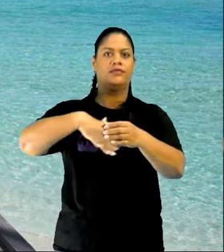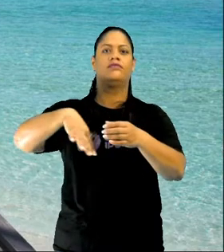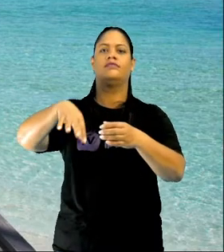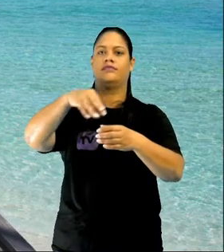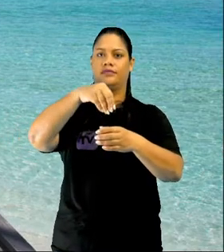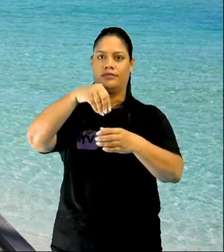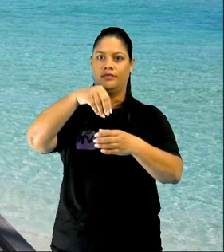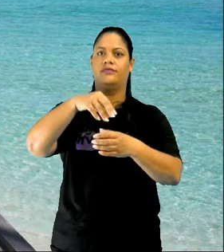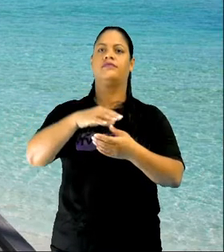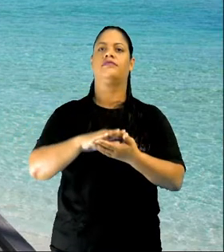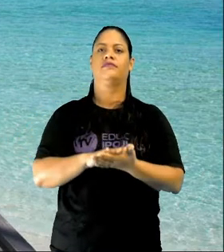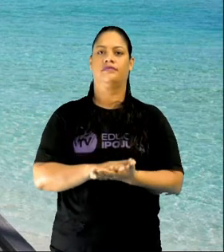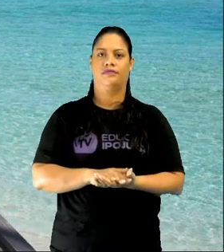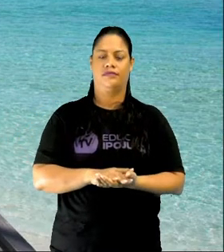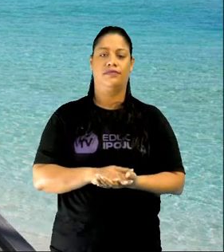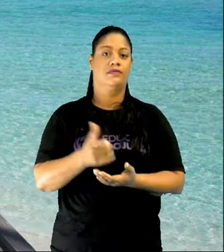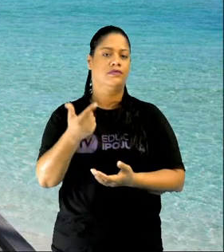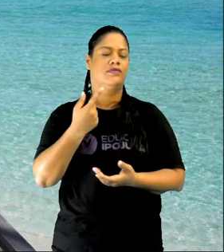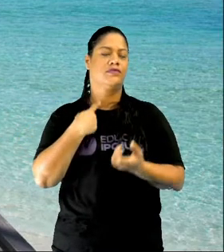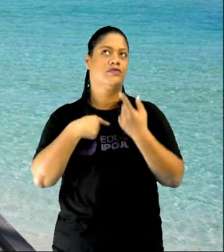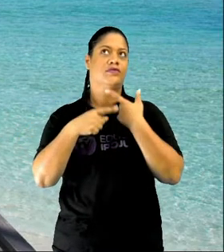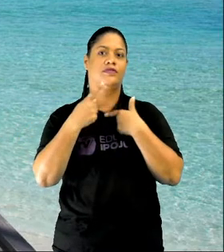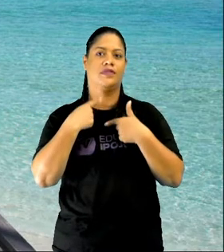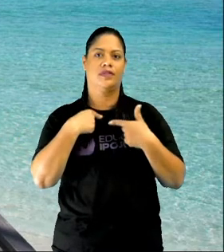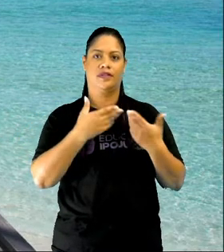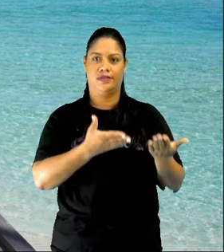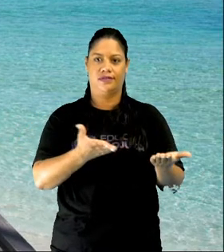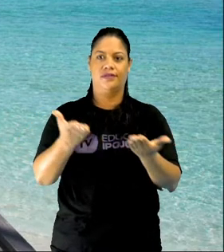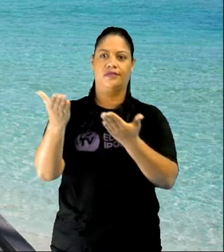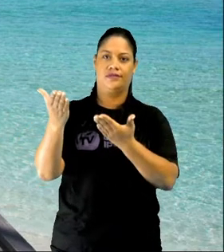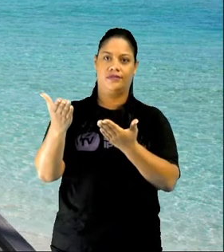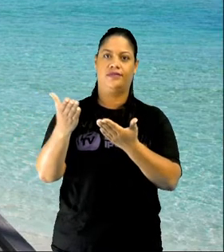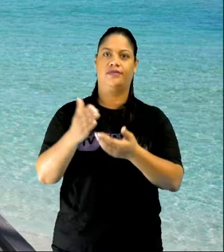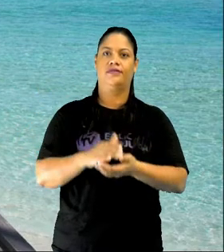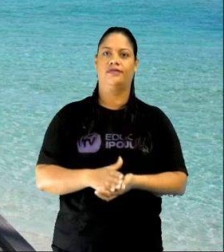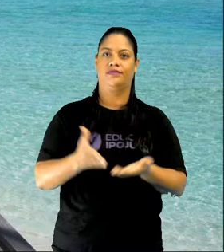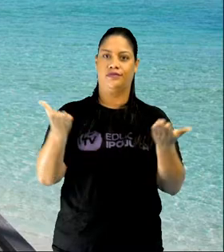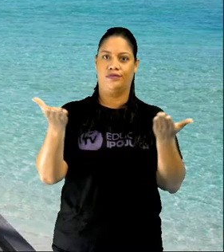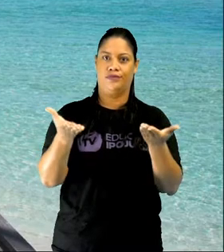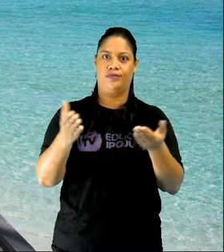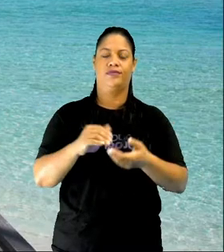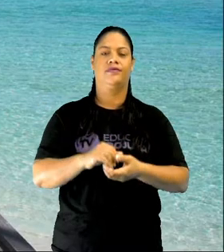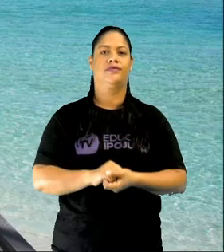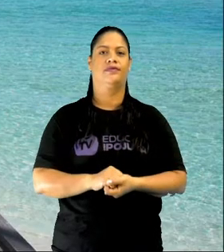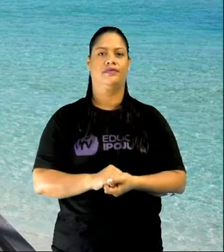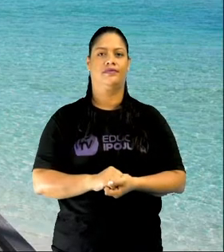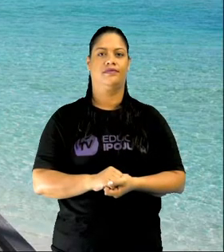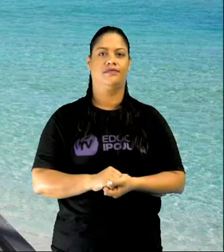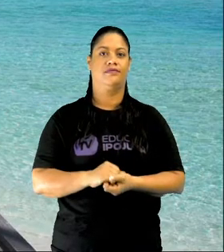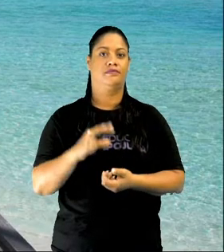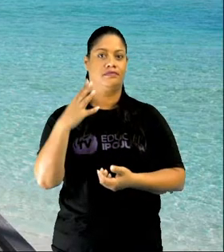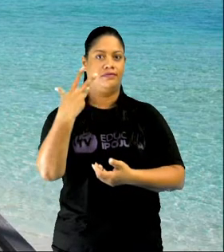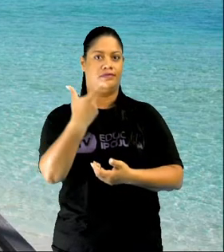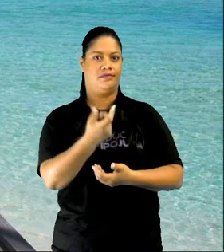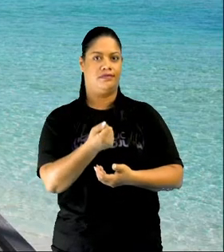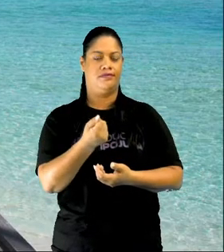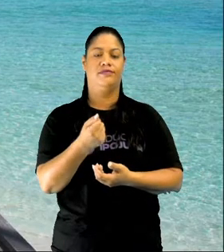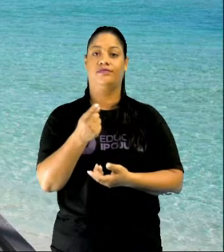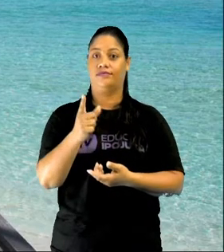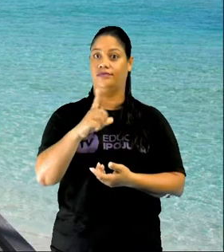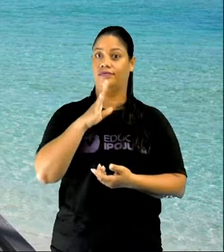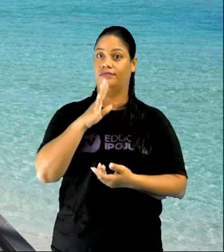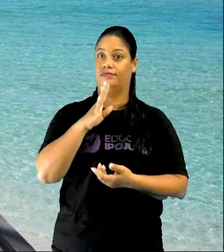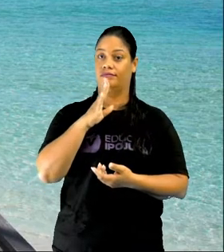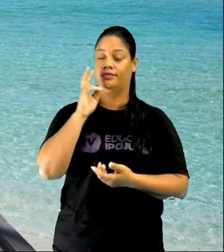que quem não teria vontade de ficar num hotel desse no Mar do Caribe, né? Aí, para você ter uma